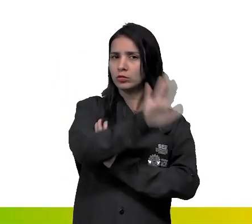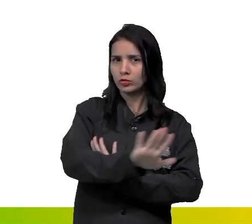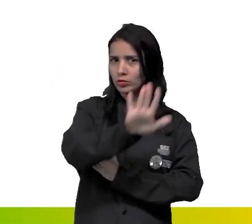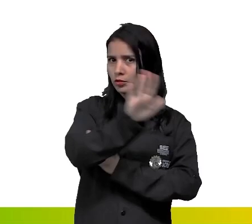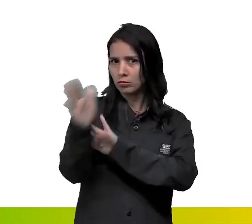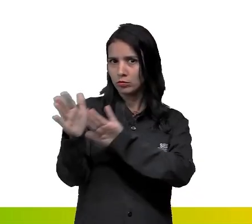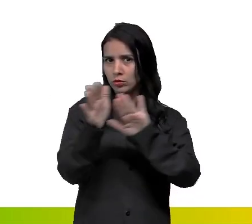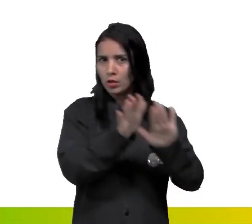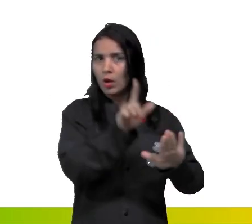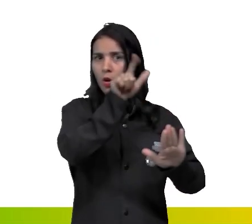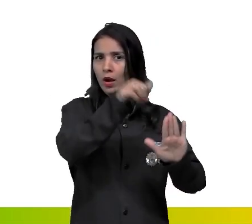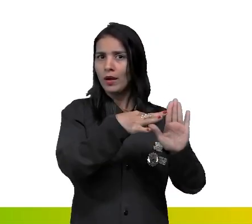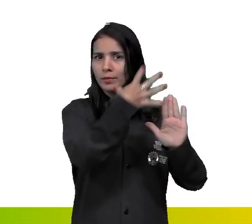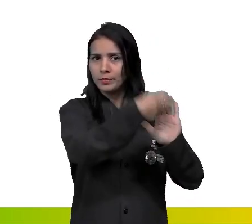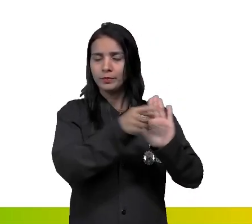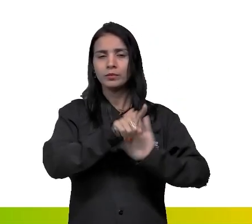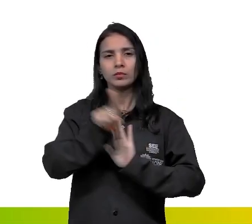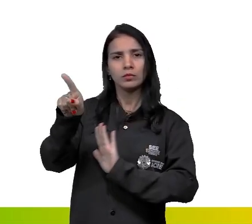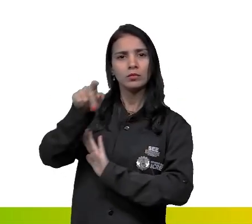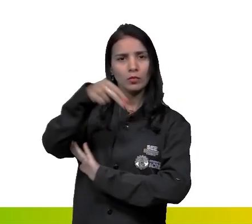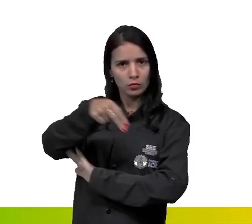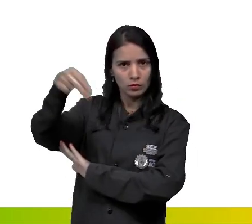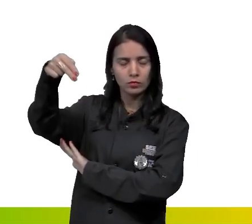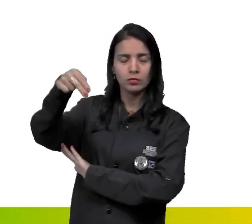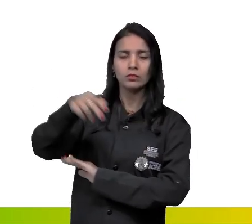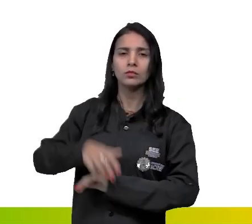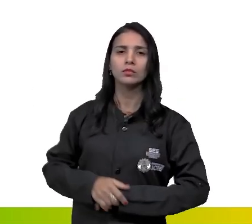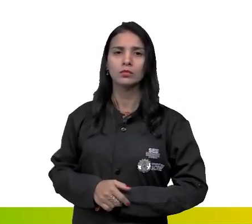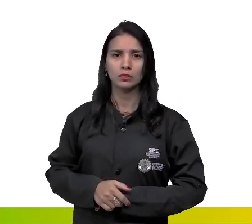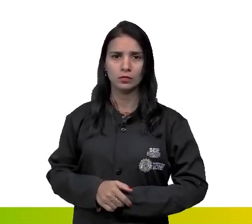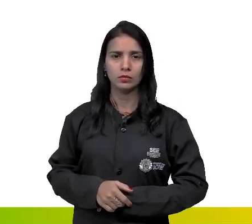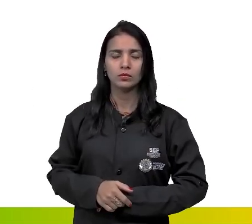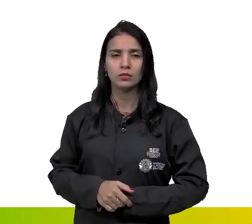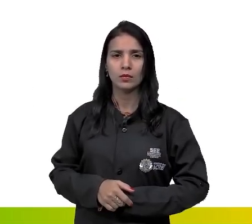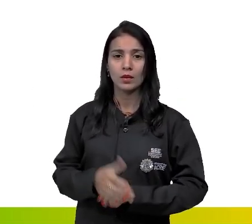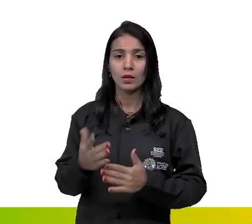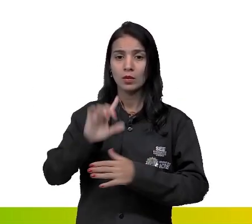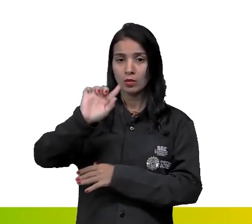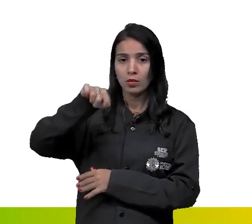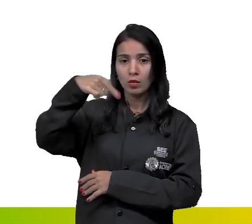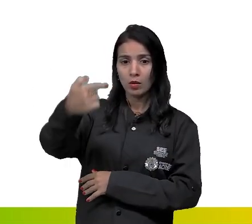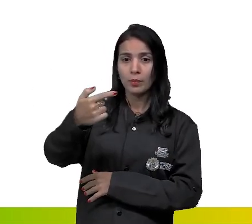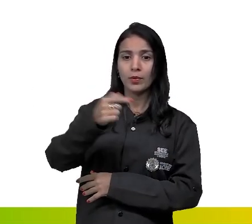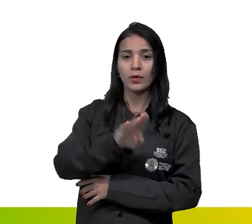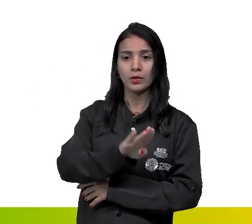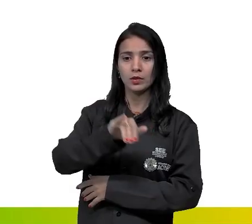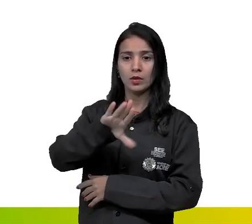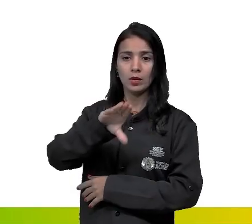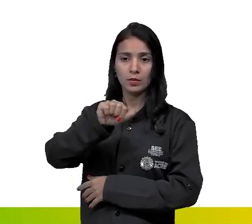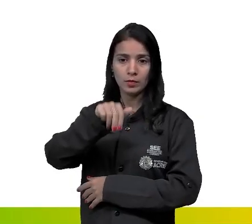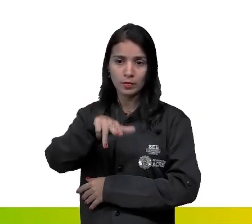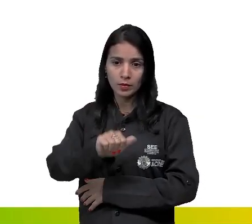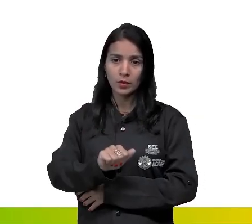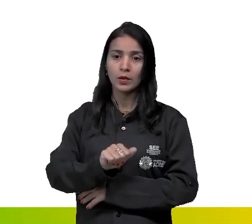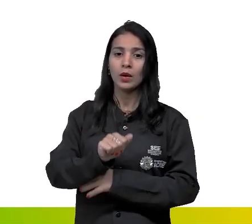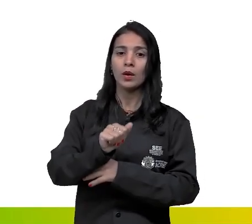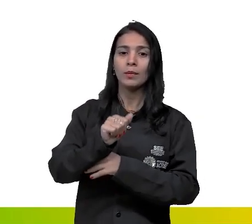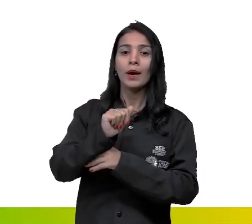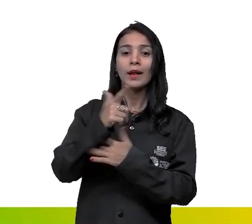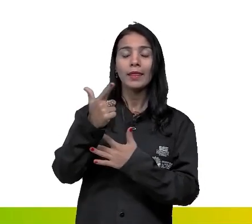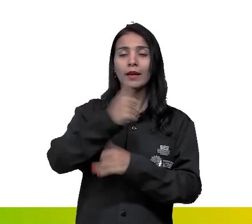conforme representado aqui no mapa, ok? Vamos então para o próximo bioma. Aqui a gente tem o